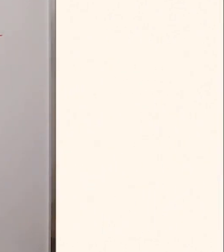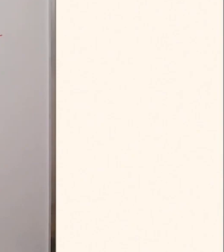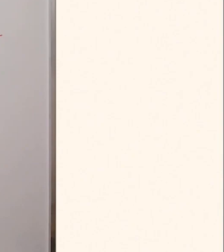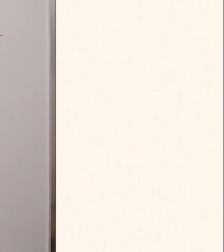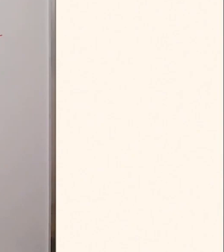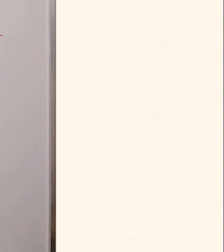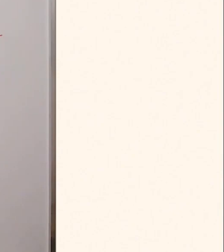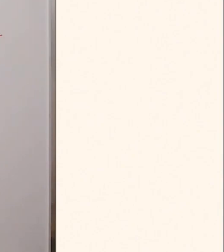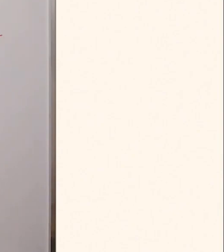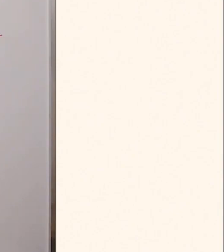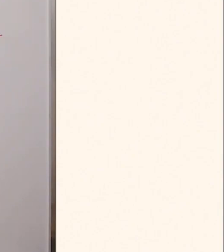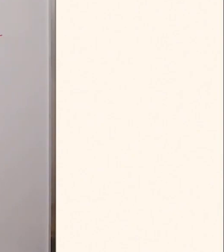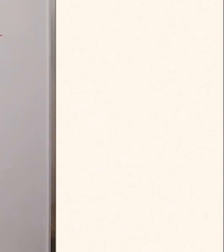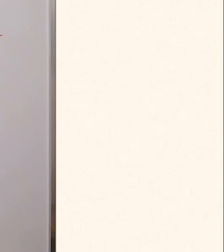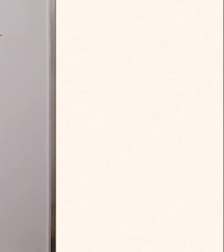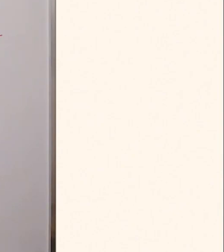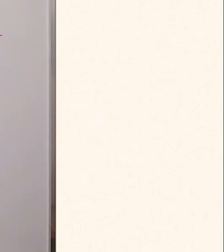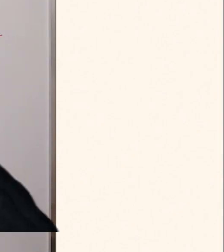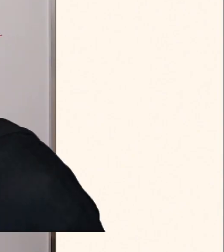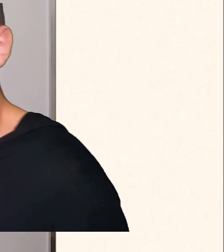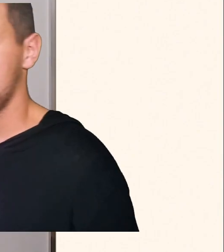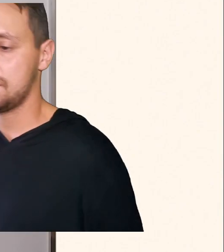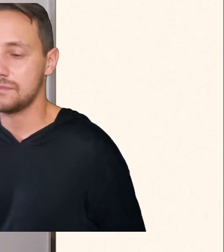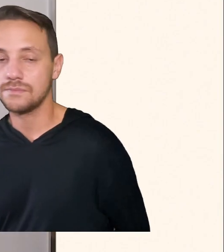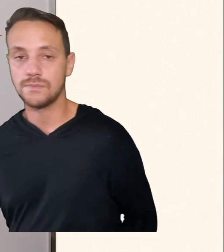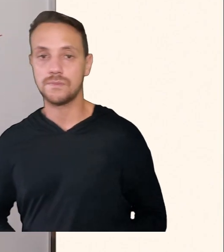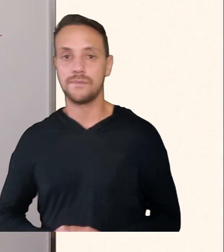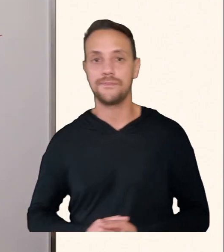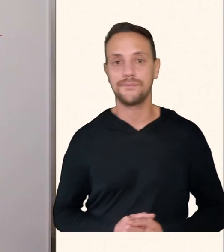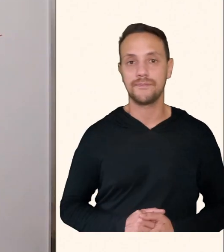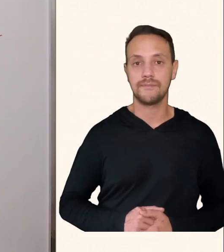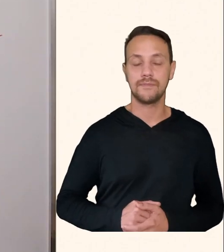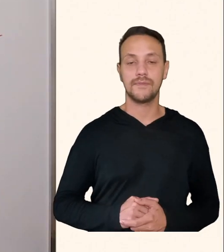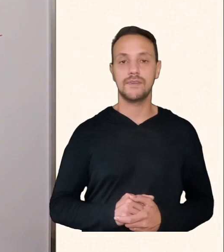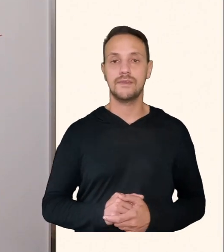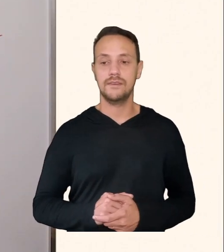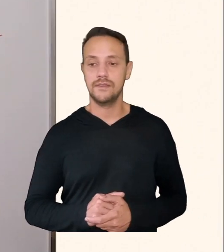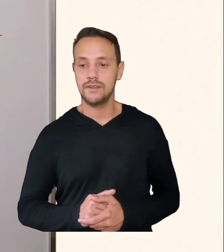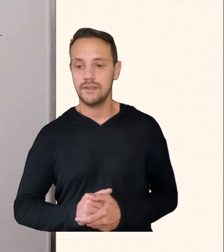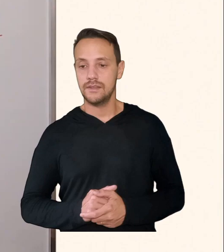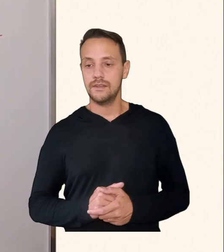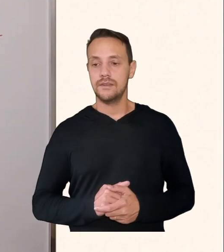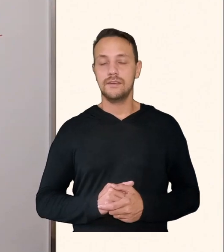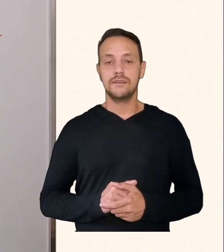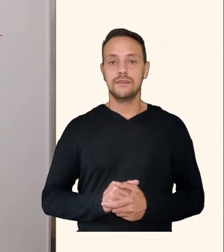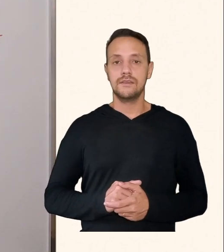é o preto. K é o azul. Ó. J para K,